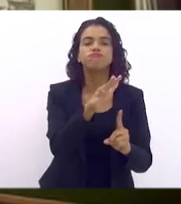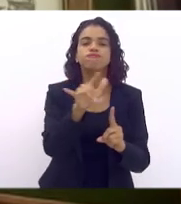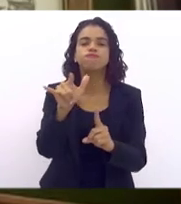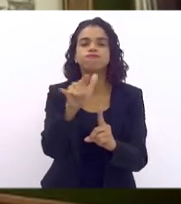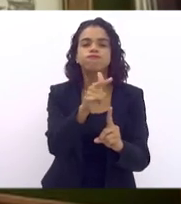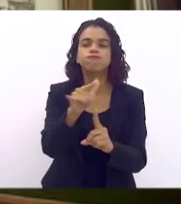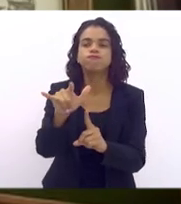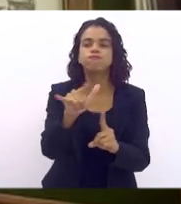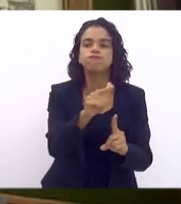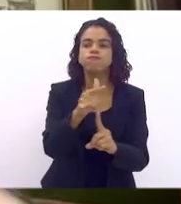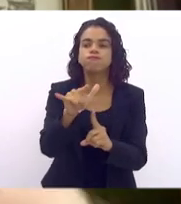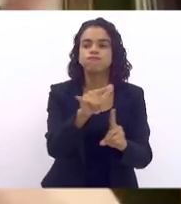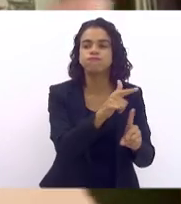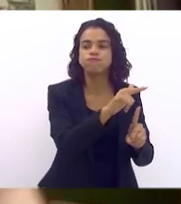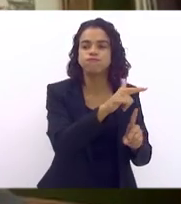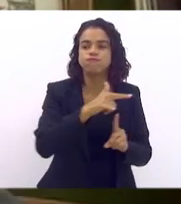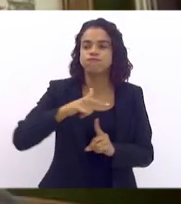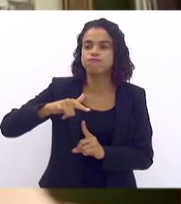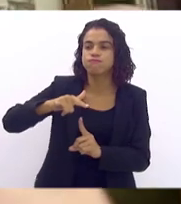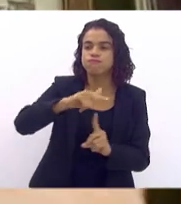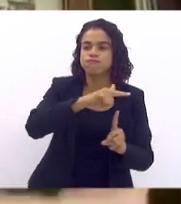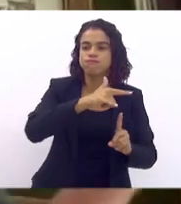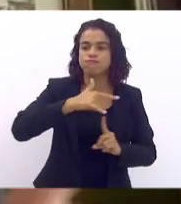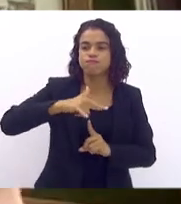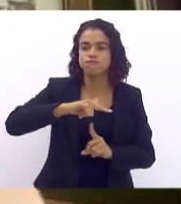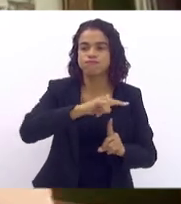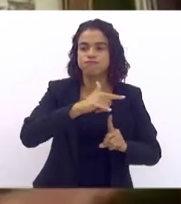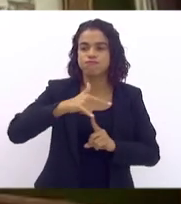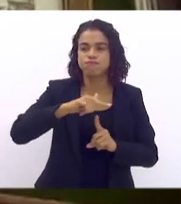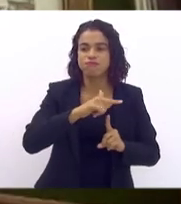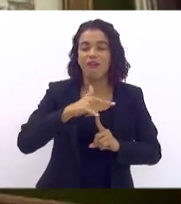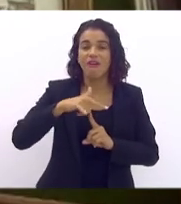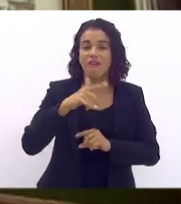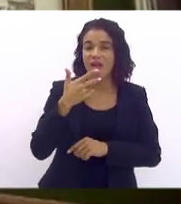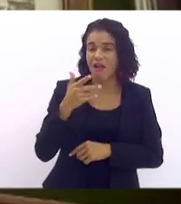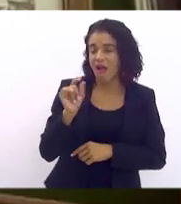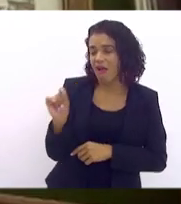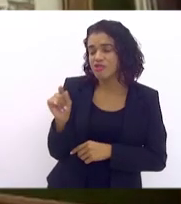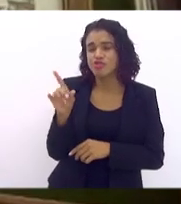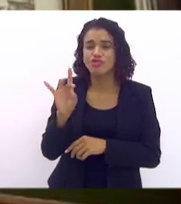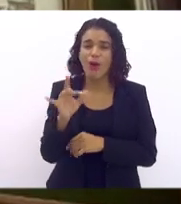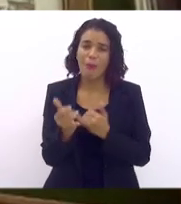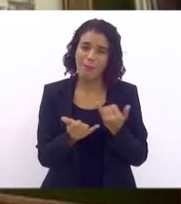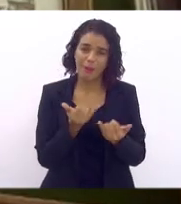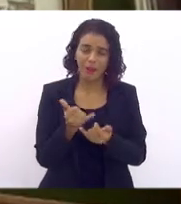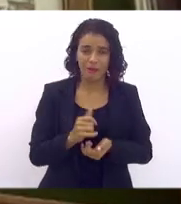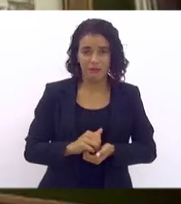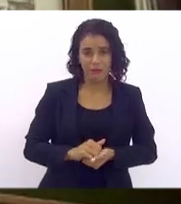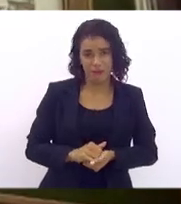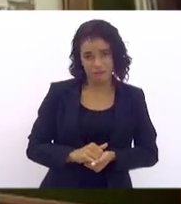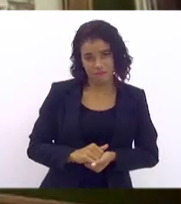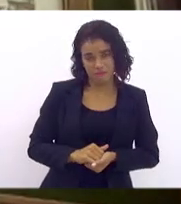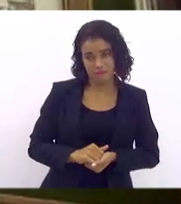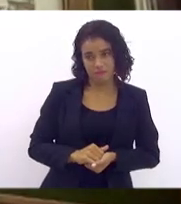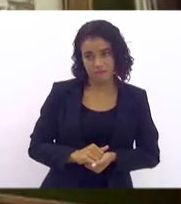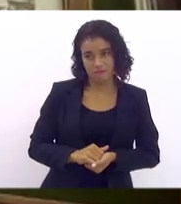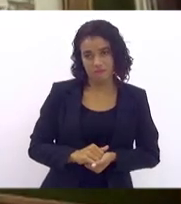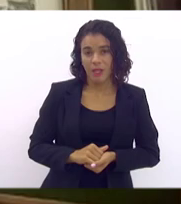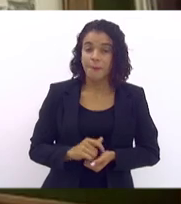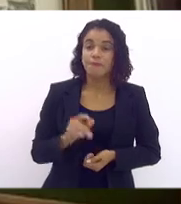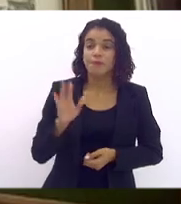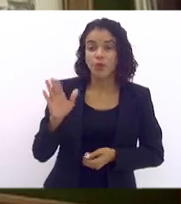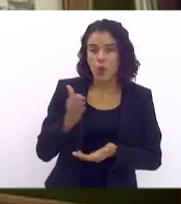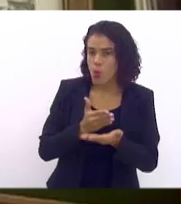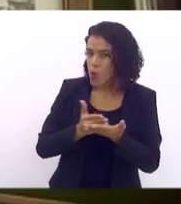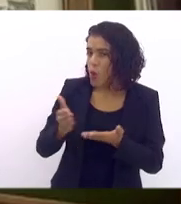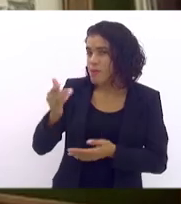manipuladores. Eles vão, inclusive, né, falar, não, mas isso aqui é só uma brincadeira. No começo, deputado, eu achava